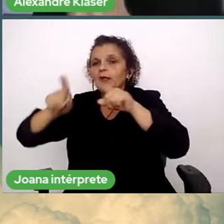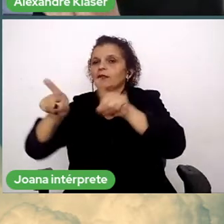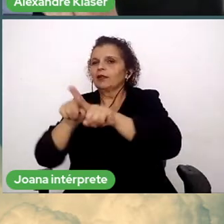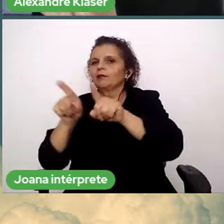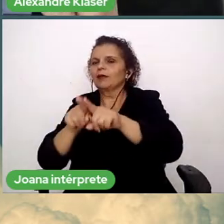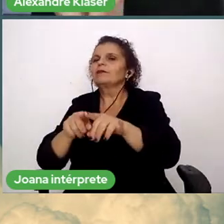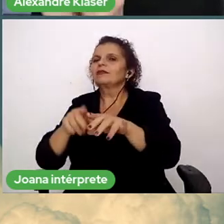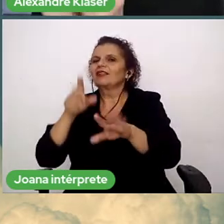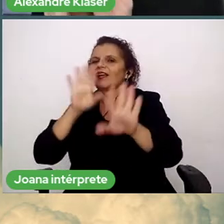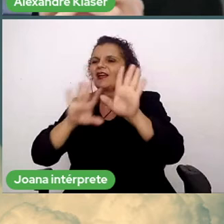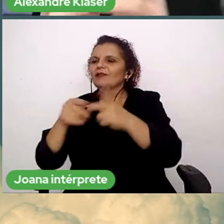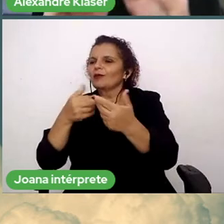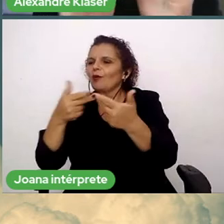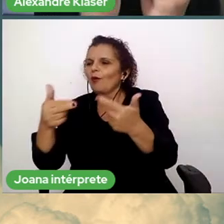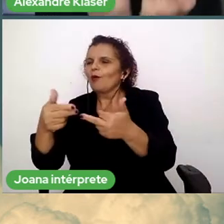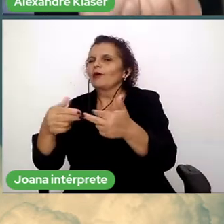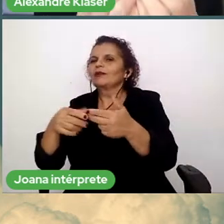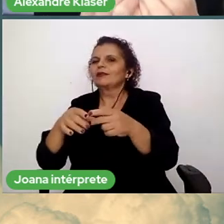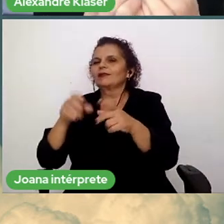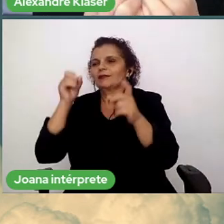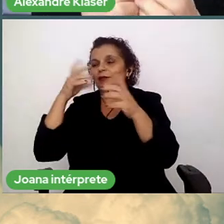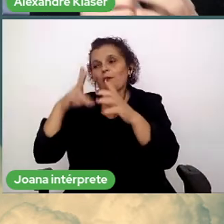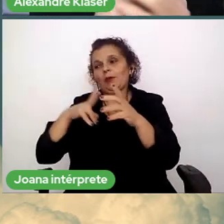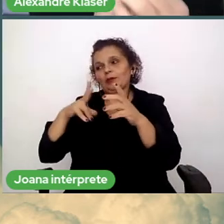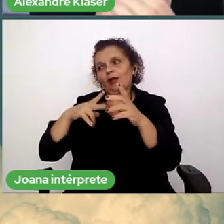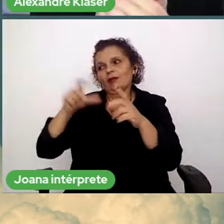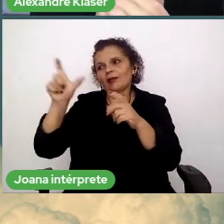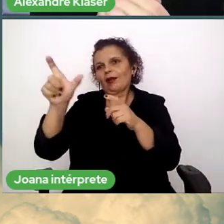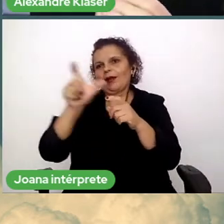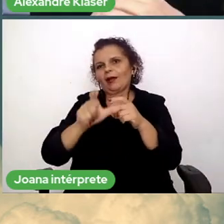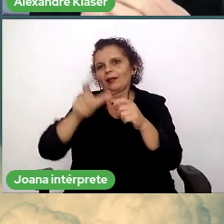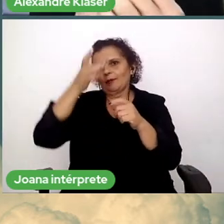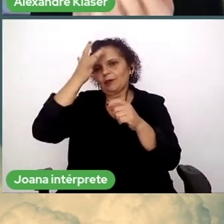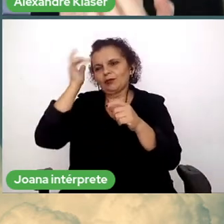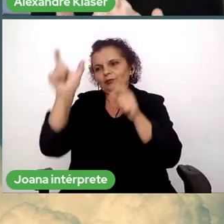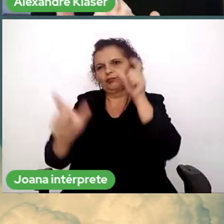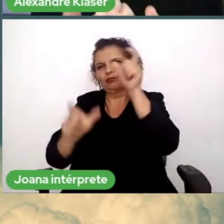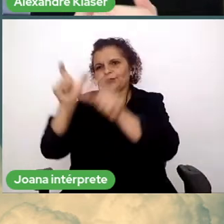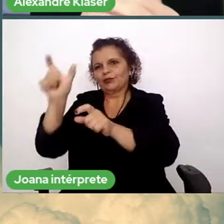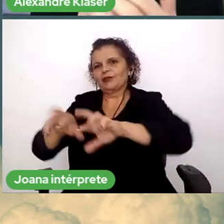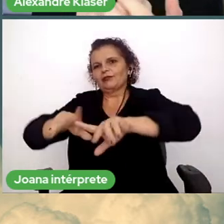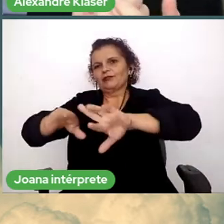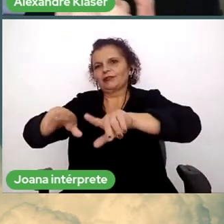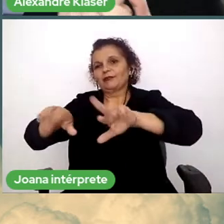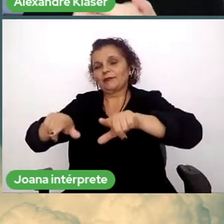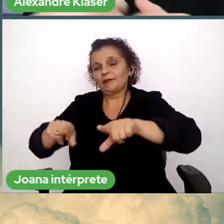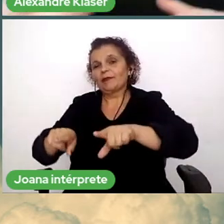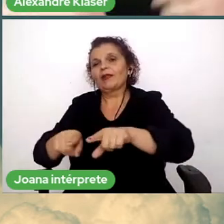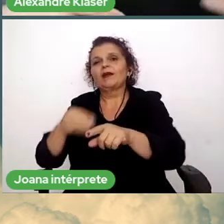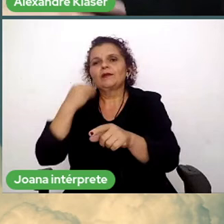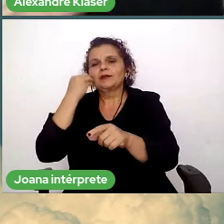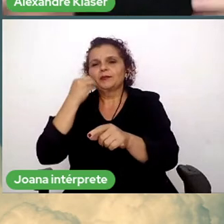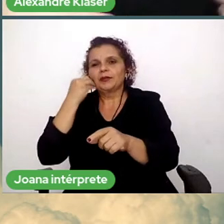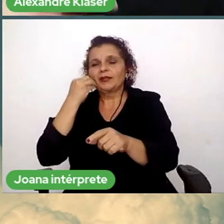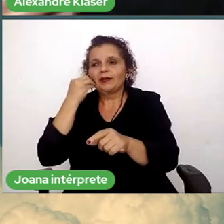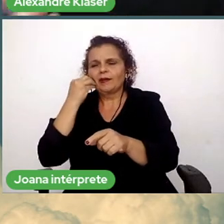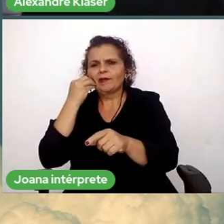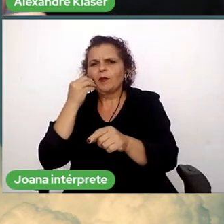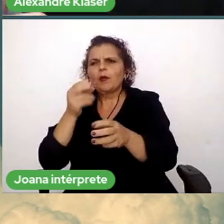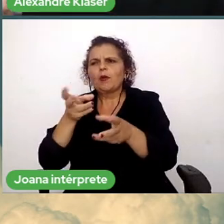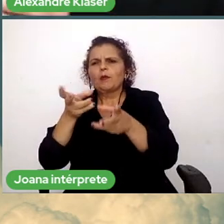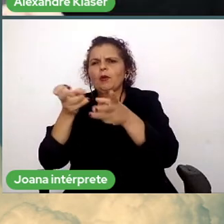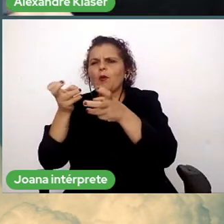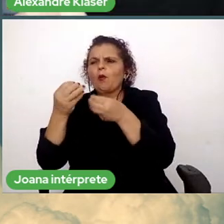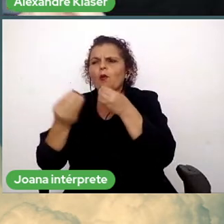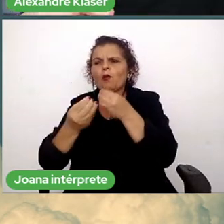as particularidades do seu cenário. Então, assim, ó, vamos pegar aquelas ideias, vamos colocar na prática, vamos experimentar, ver como o nosso pessoal